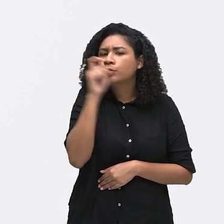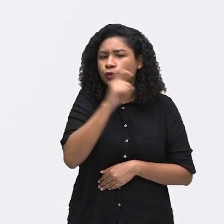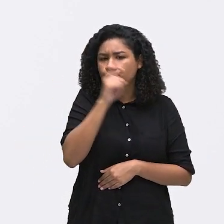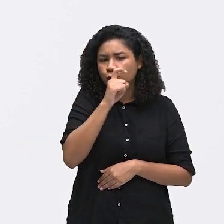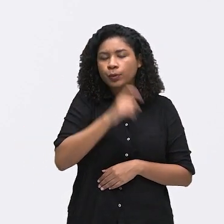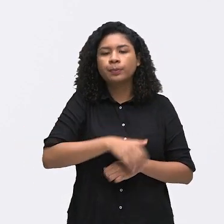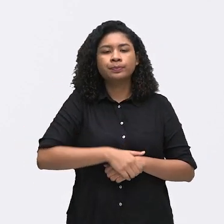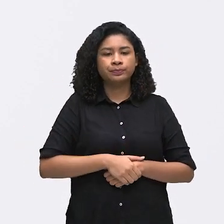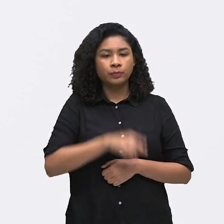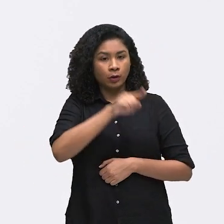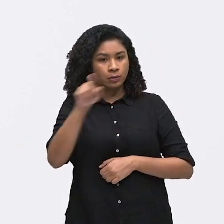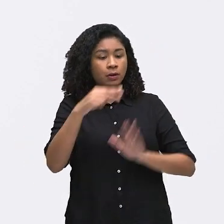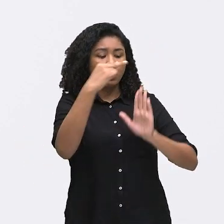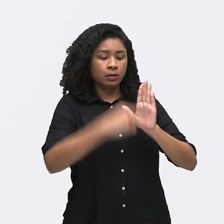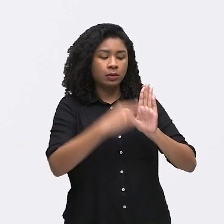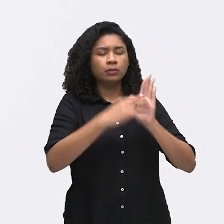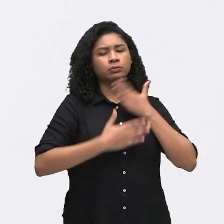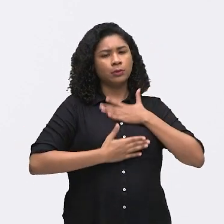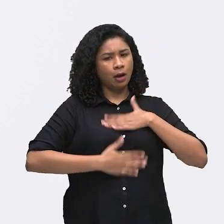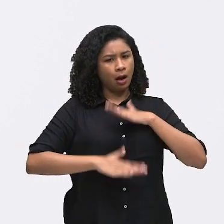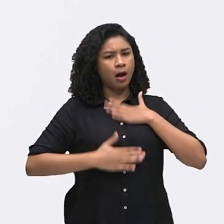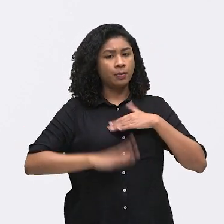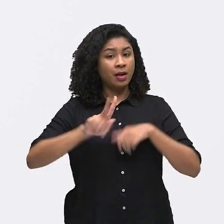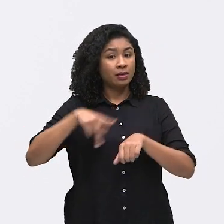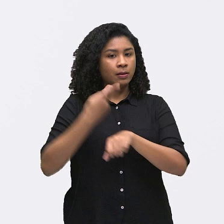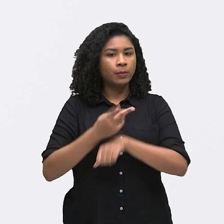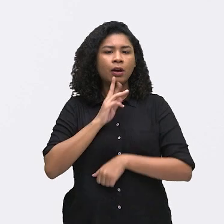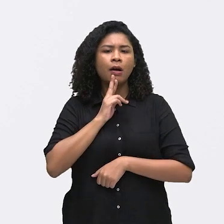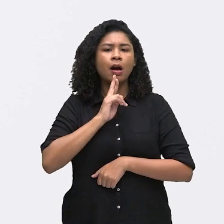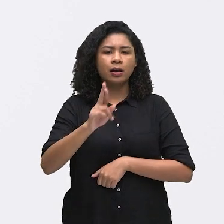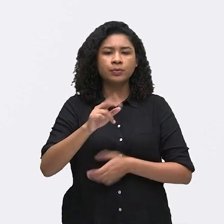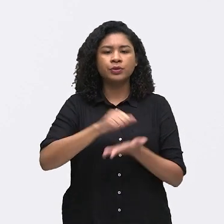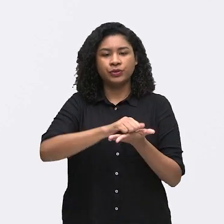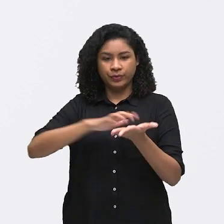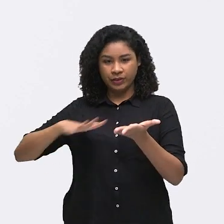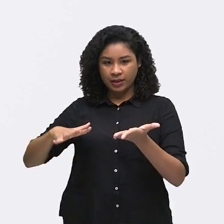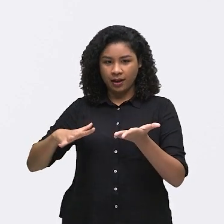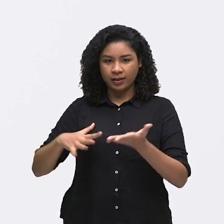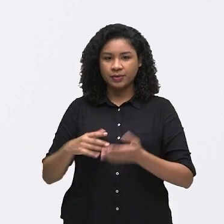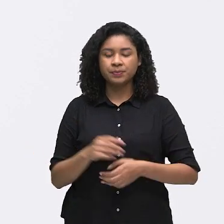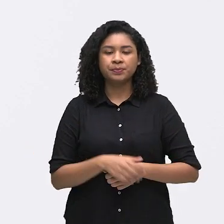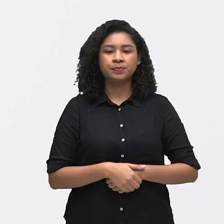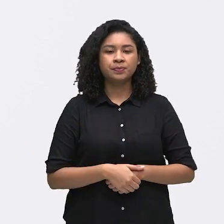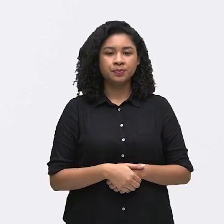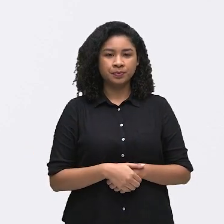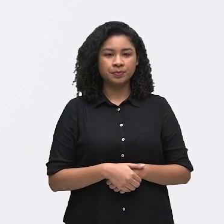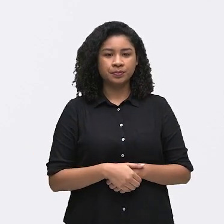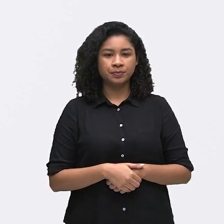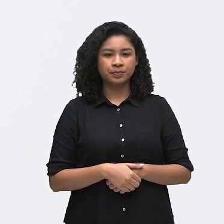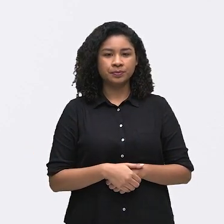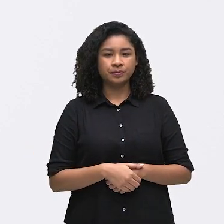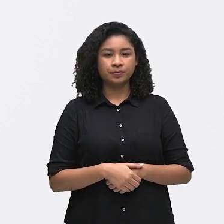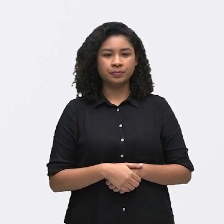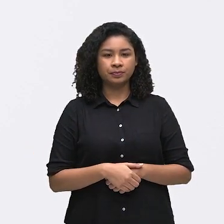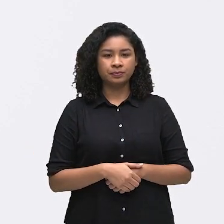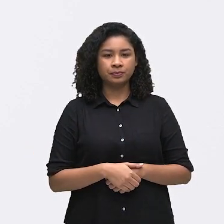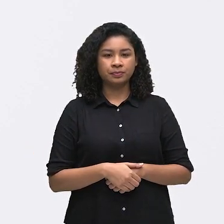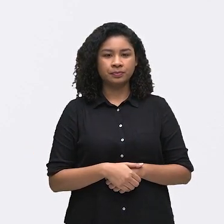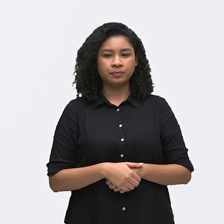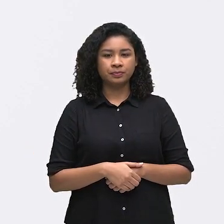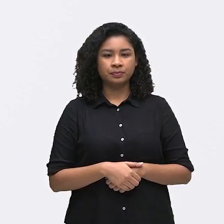e você vai realizar uma atividade. Vamos ver qual é? Olha aí. A questão é a seguinte,